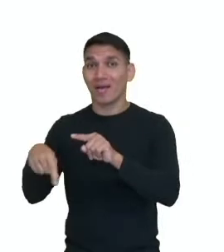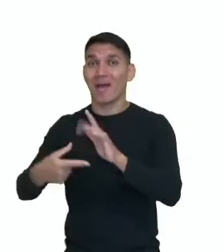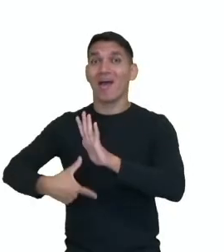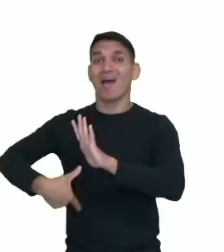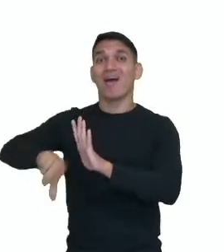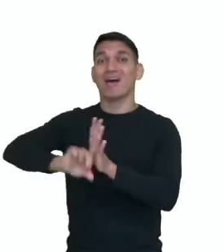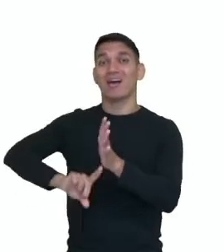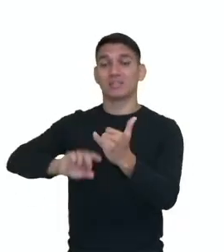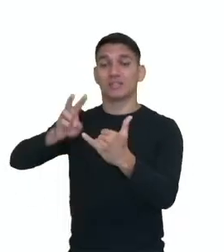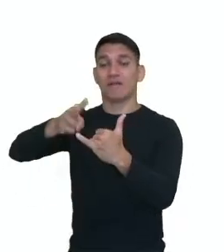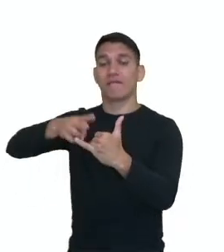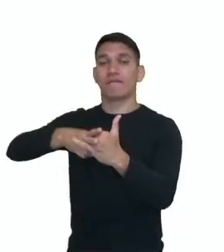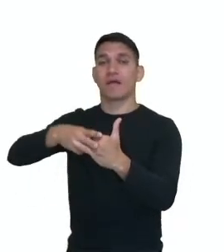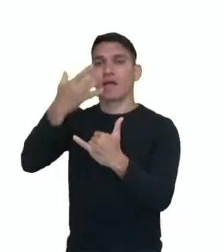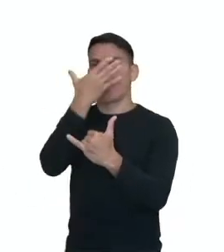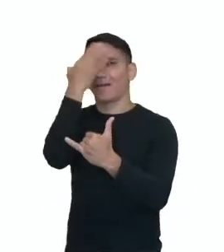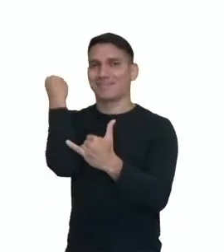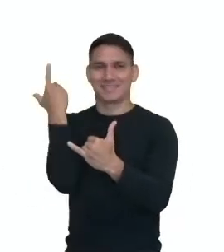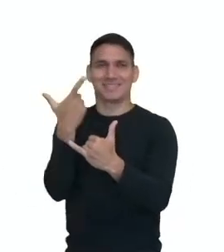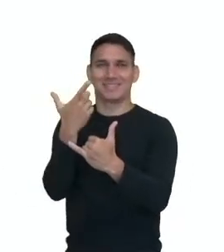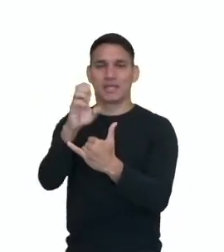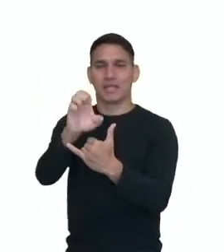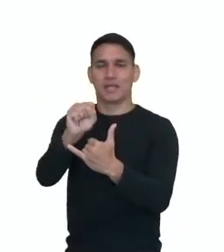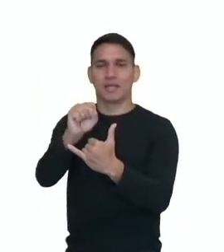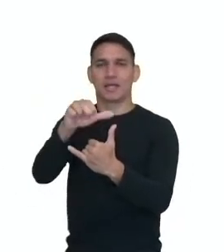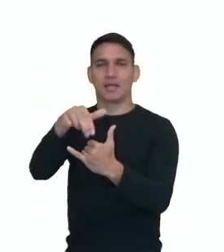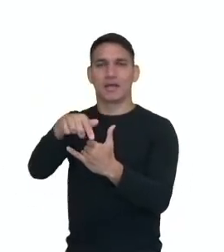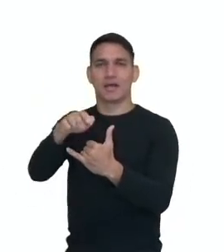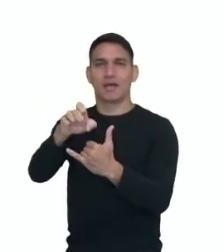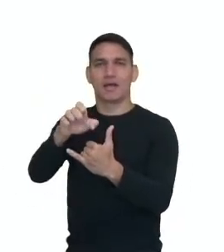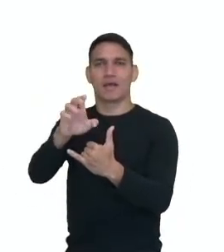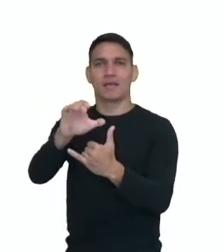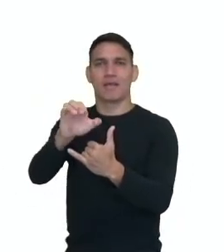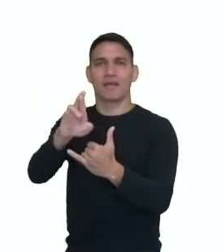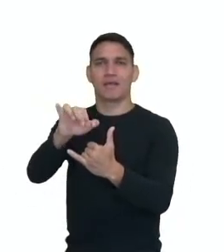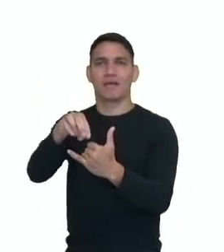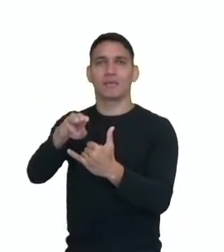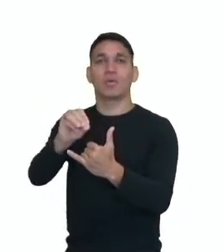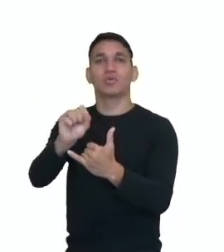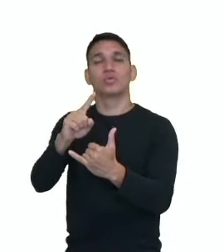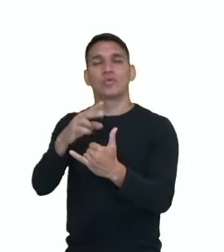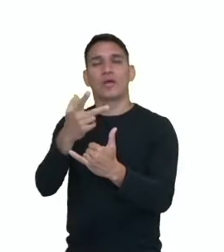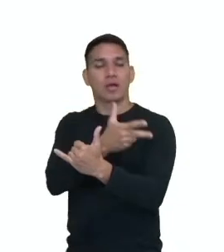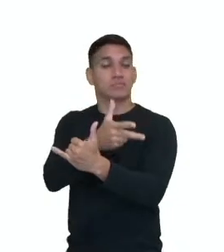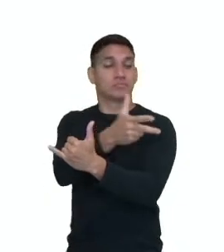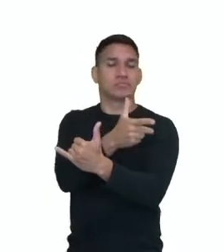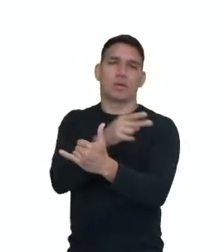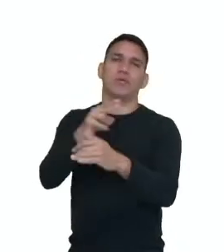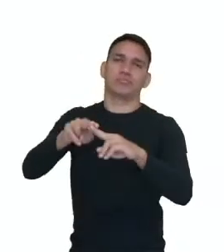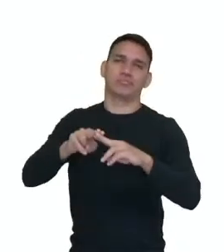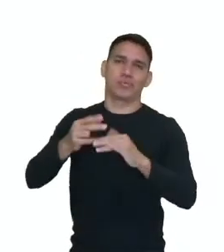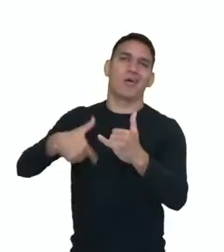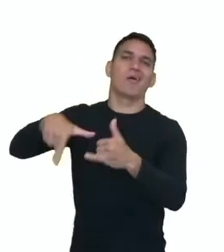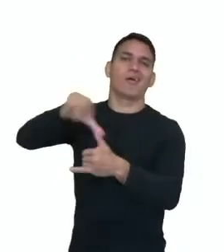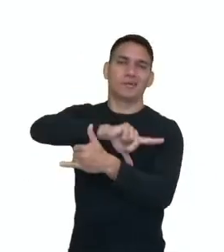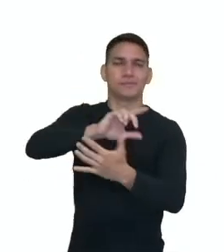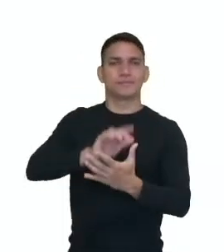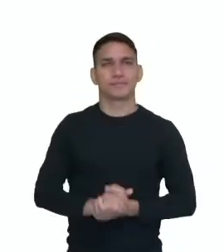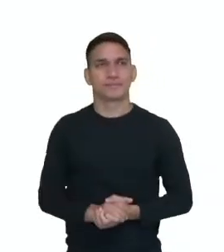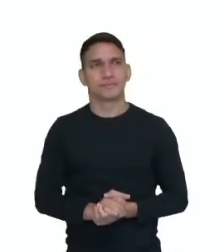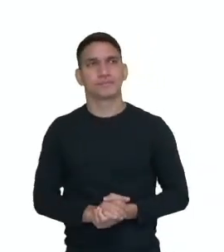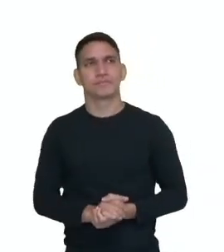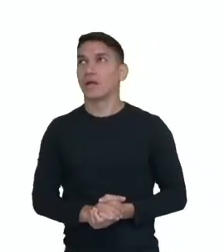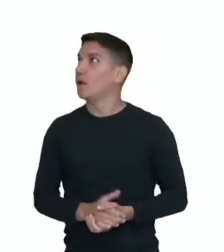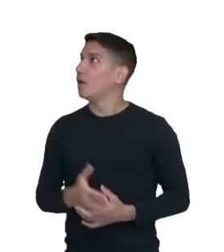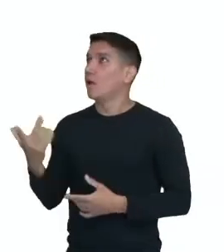o verbo, porque nós temos a palavra negativa, o não, que antecipou o pronome. Ainda uma outra situação,